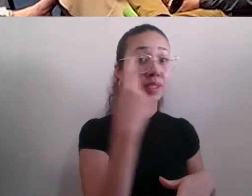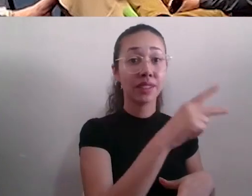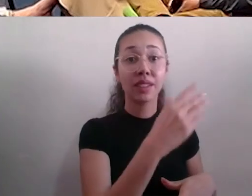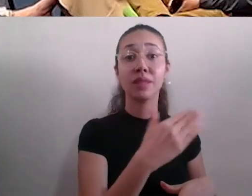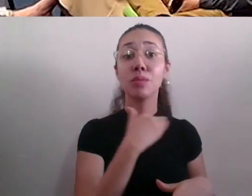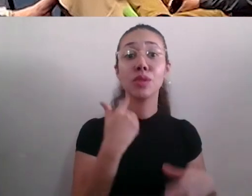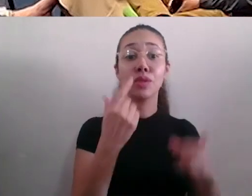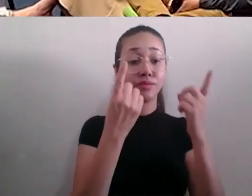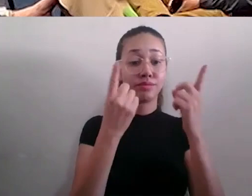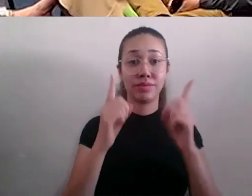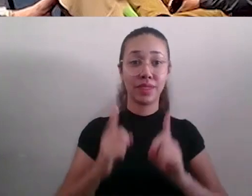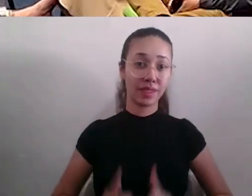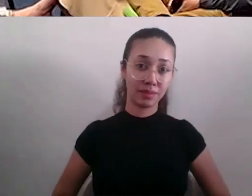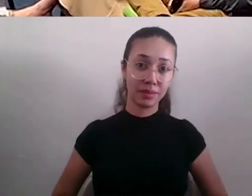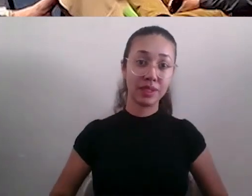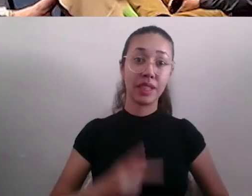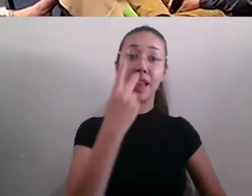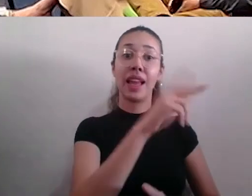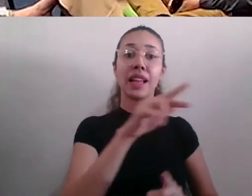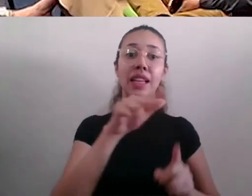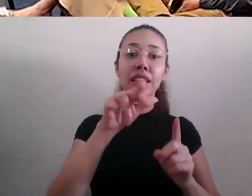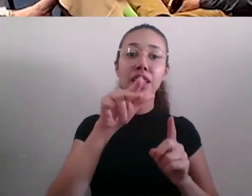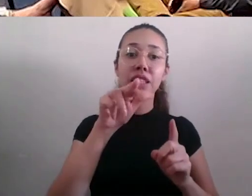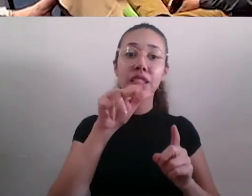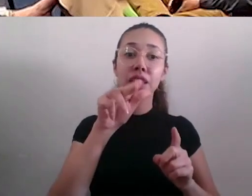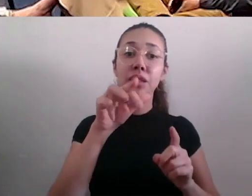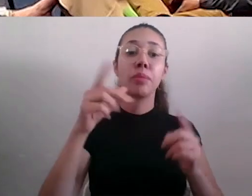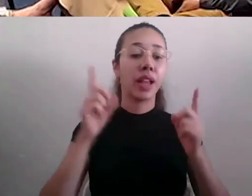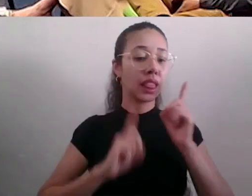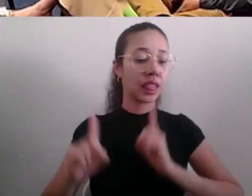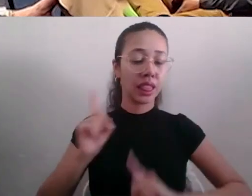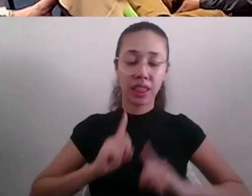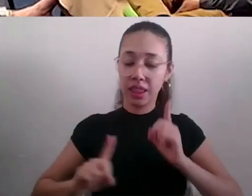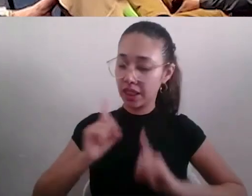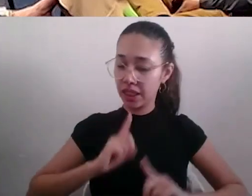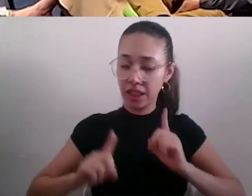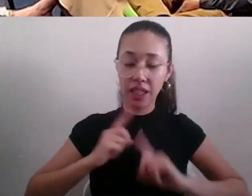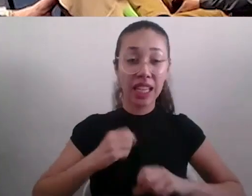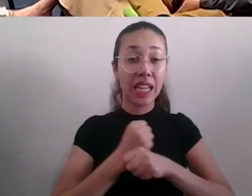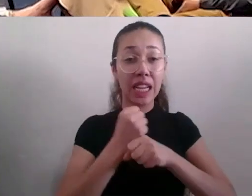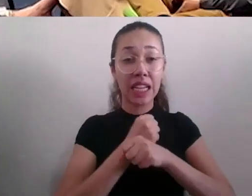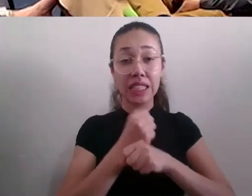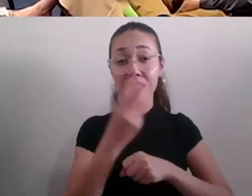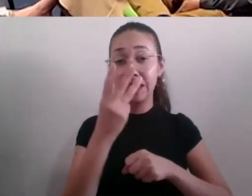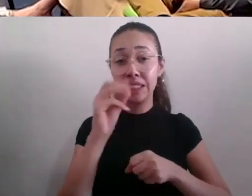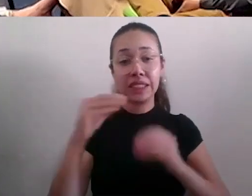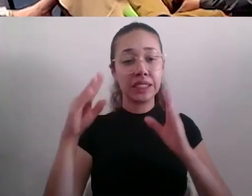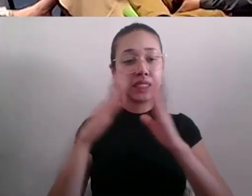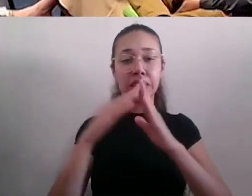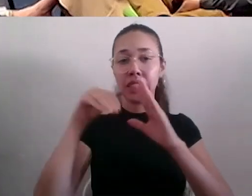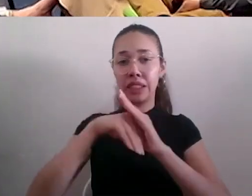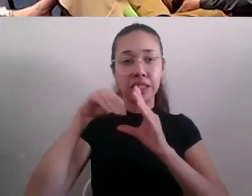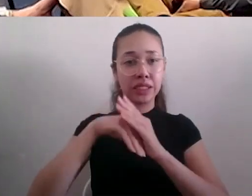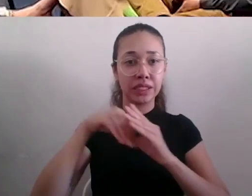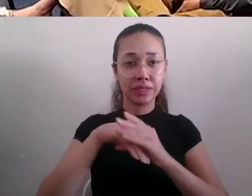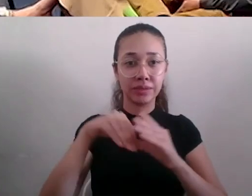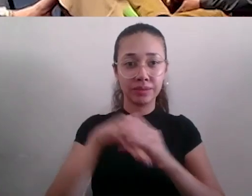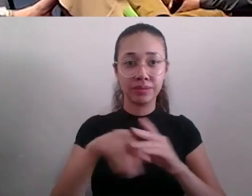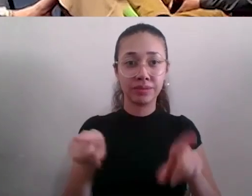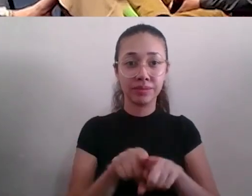irmã está viva, mas tem uma depressão profunda até hoje, já de 30 anos, tipo, não sai de casa. Um